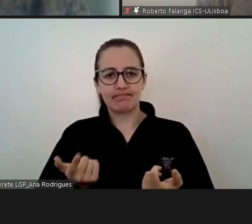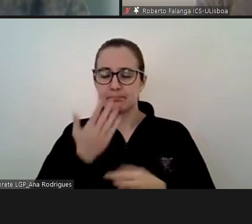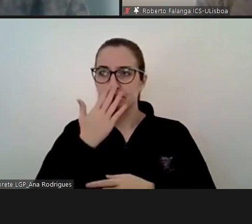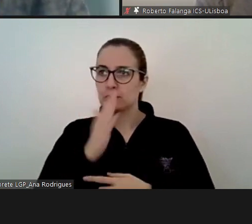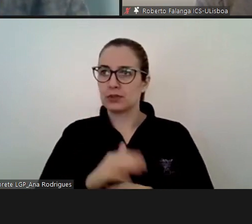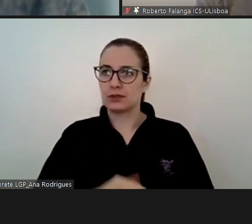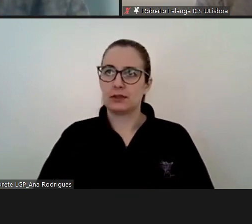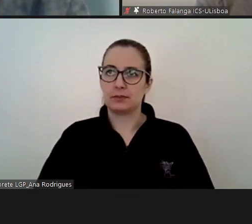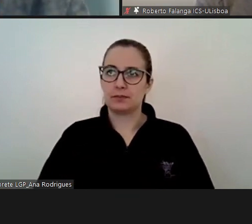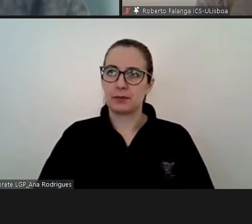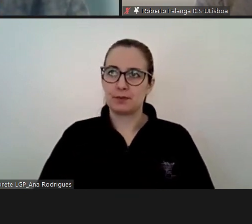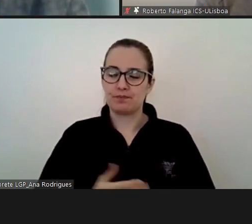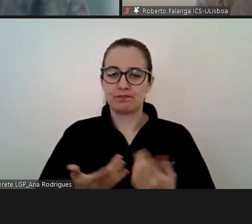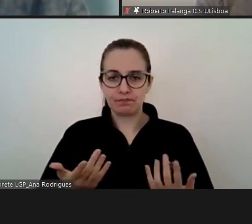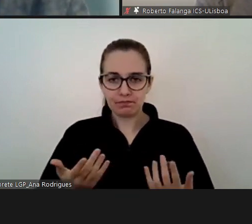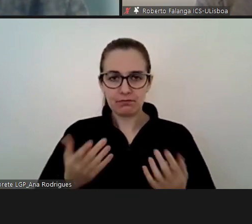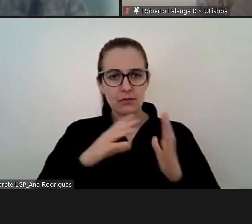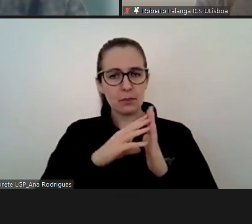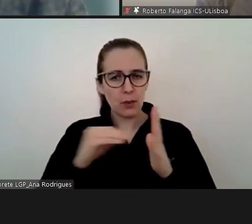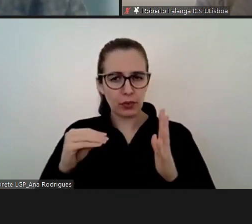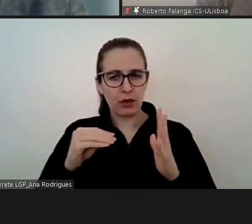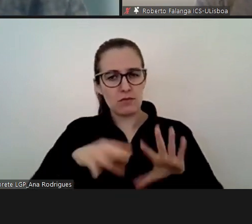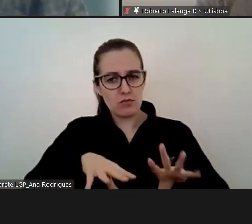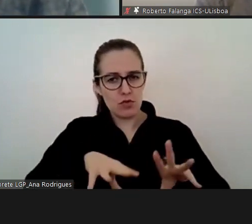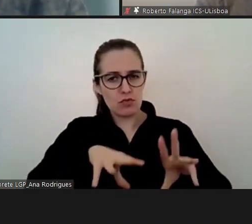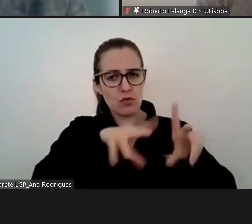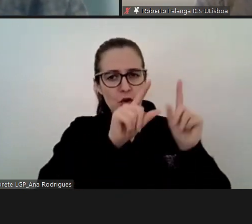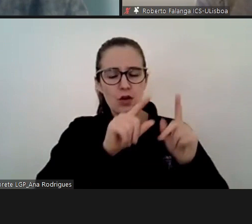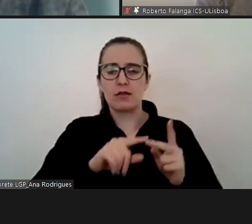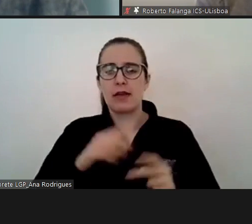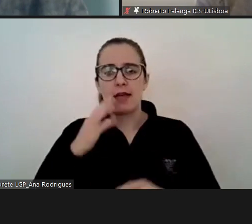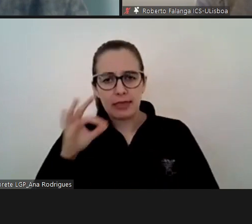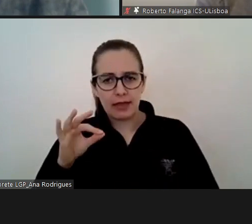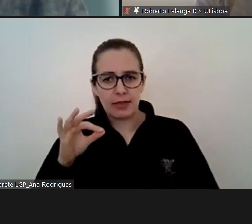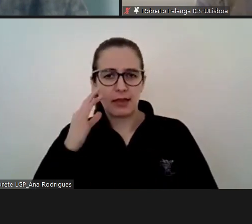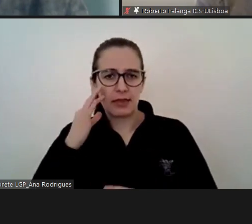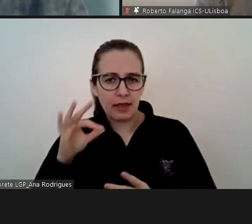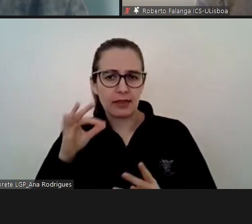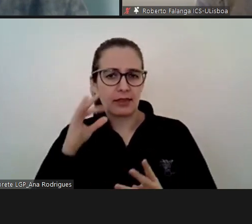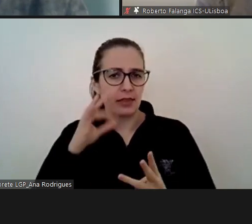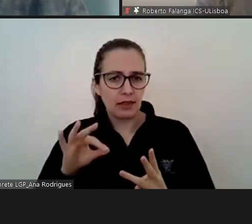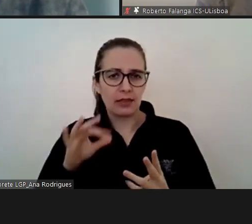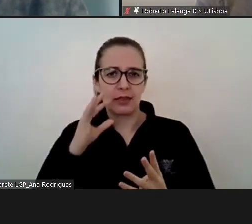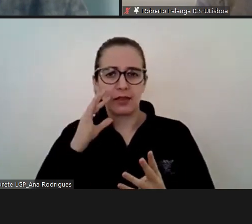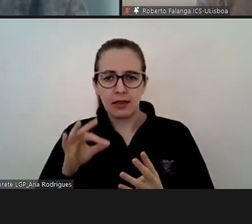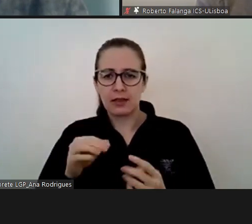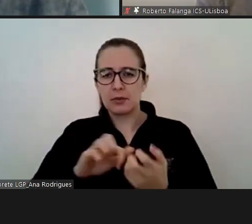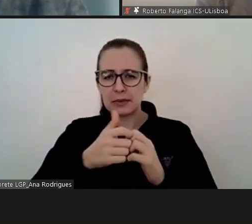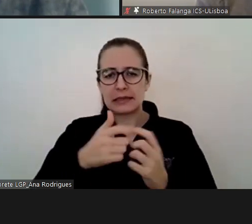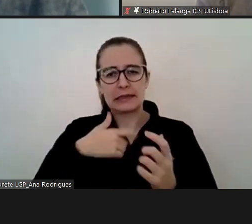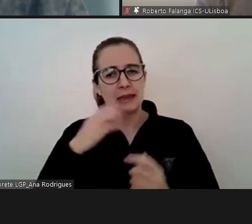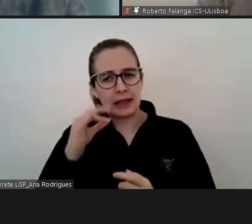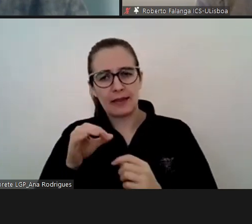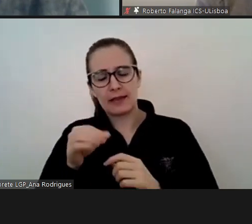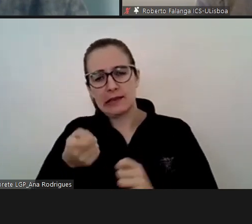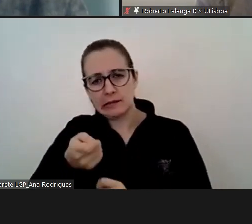a desenvolver, digamos, modelos para tentar, digamos, contrariar essa apatia política,